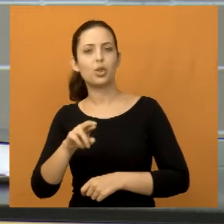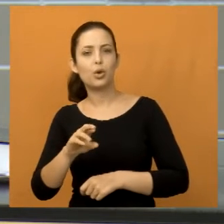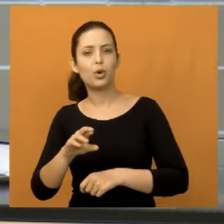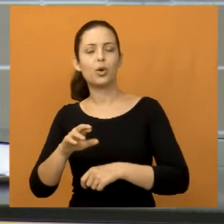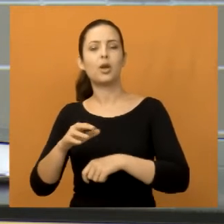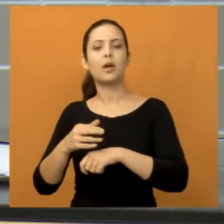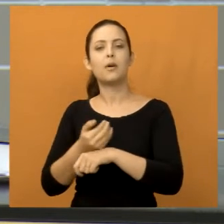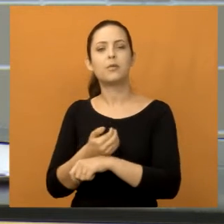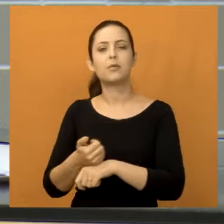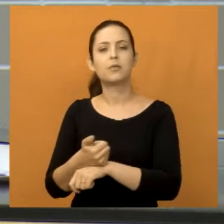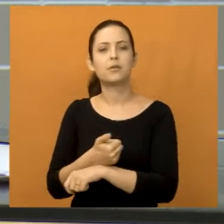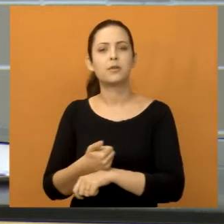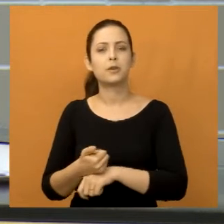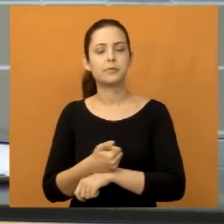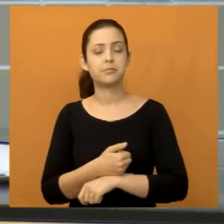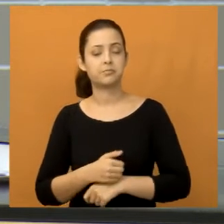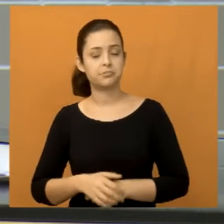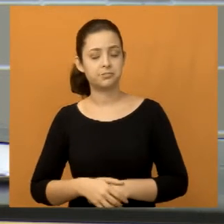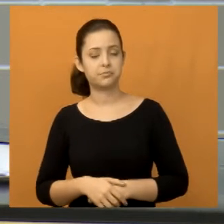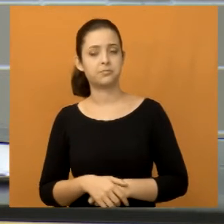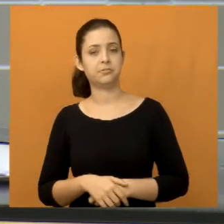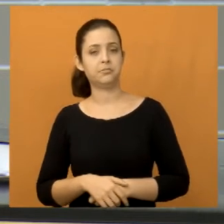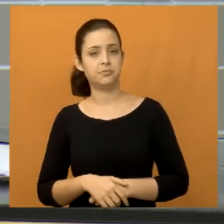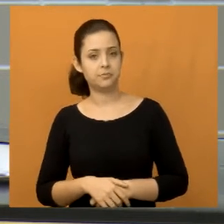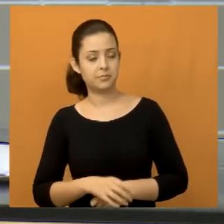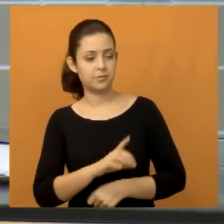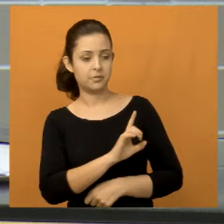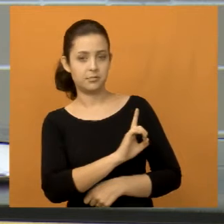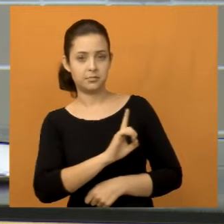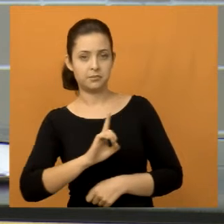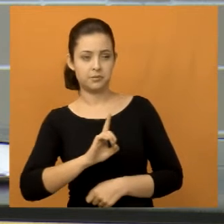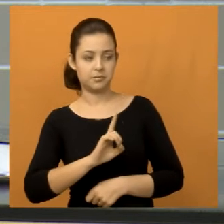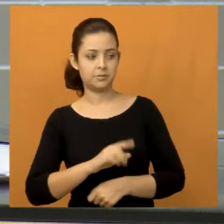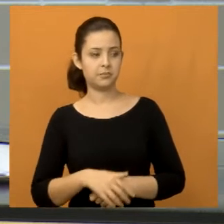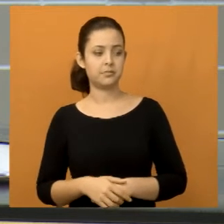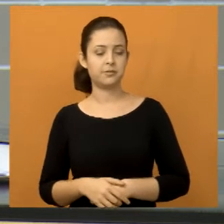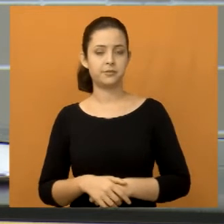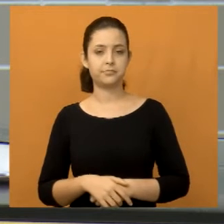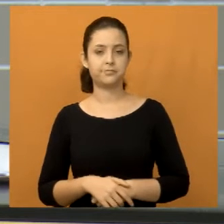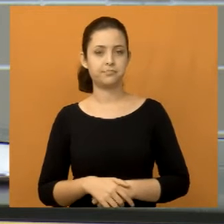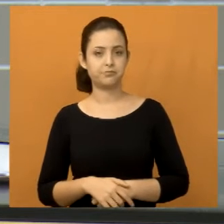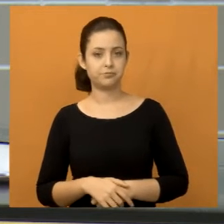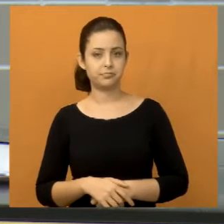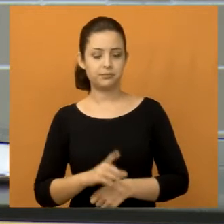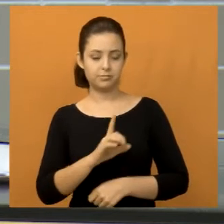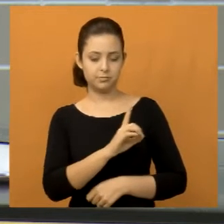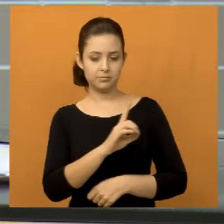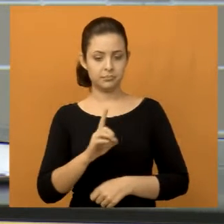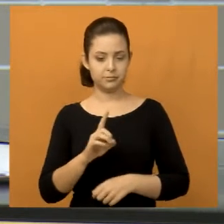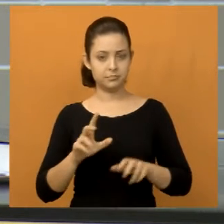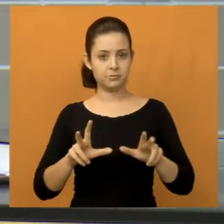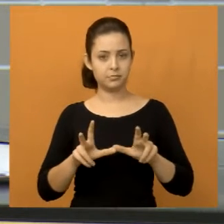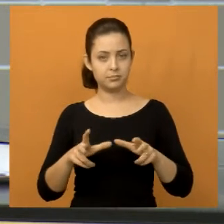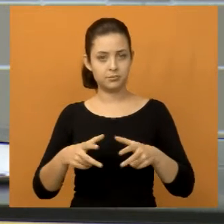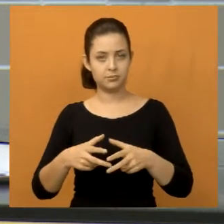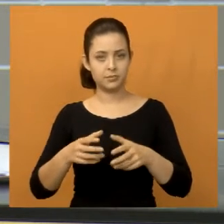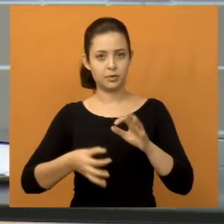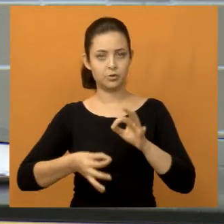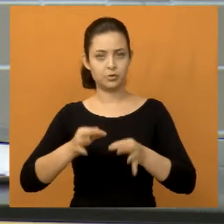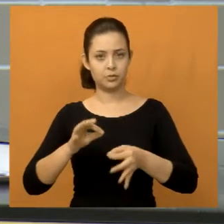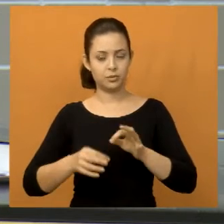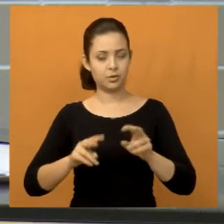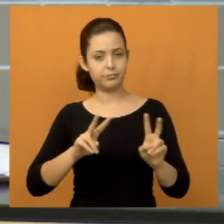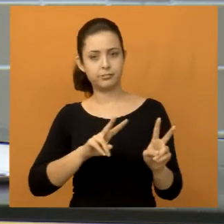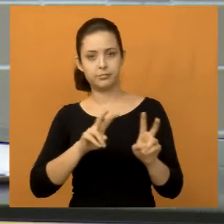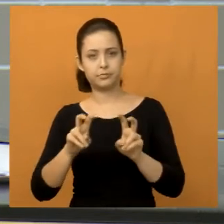e também a diretoria desta casa, nos assuntos jurídicos,